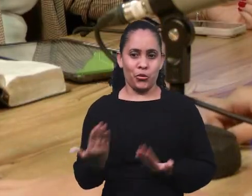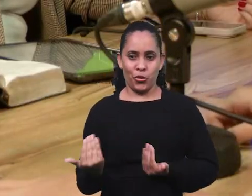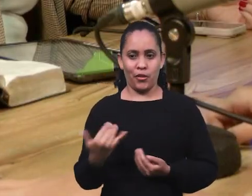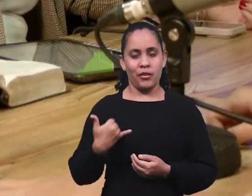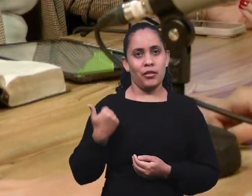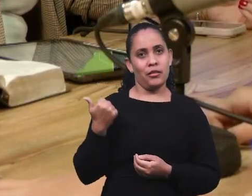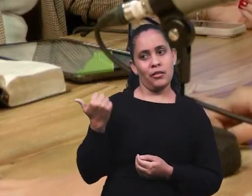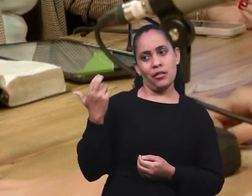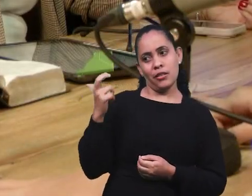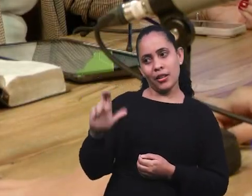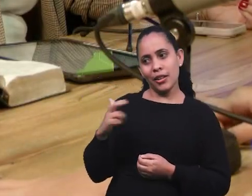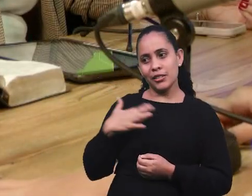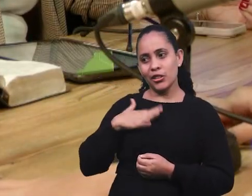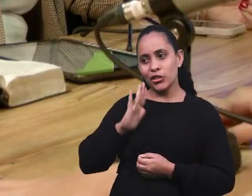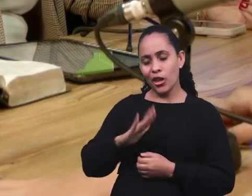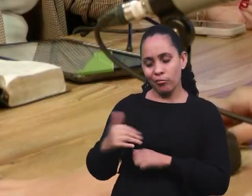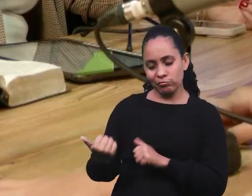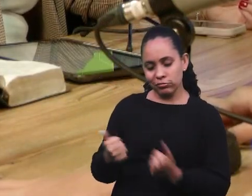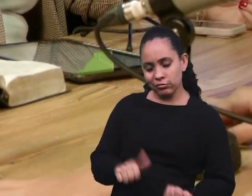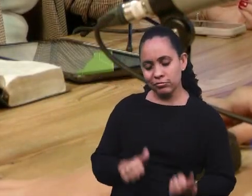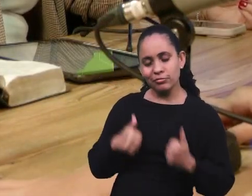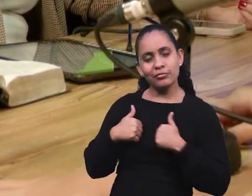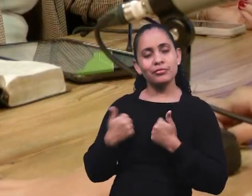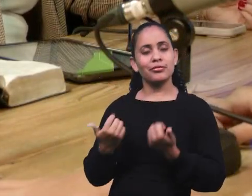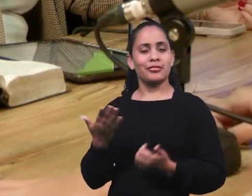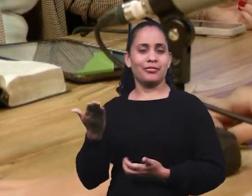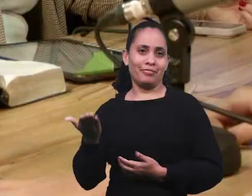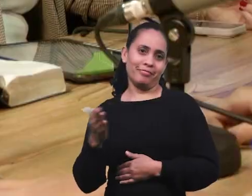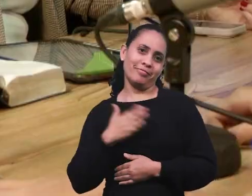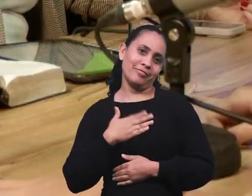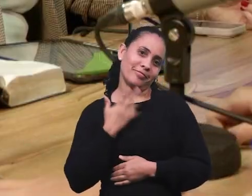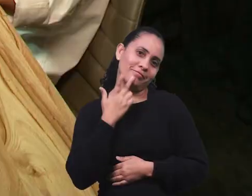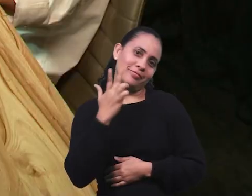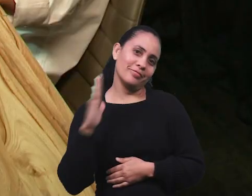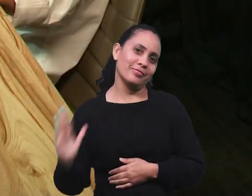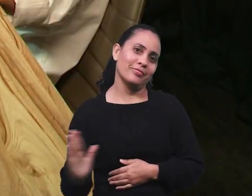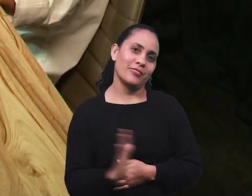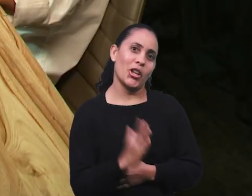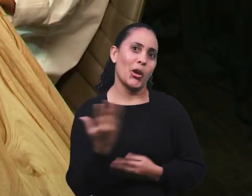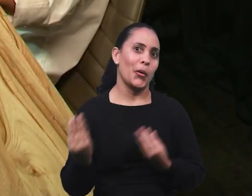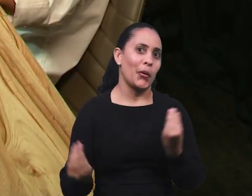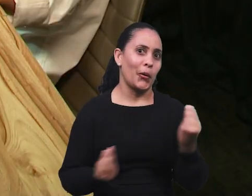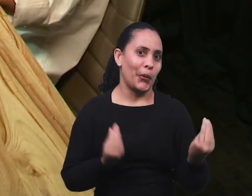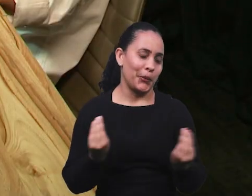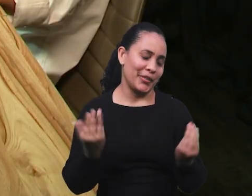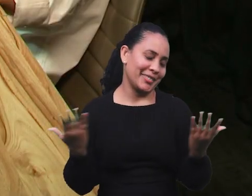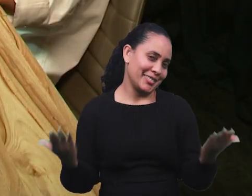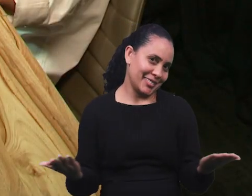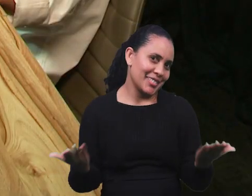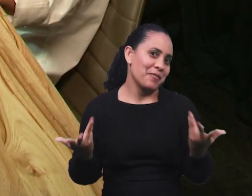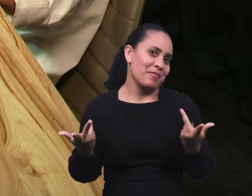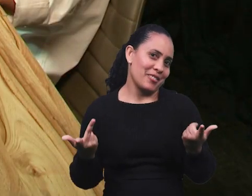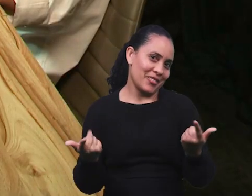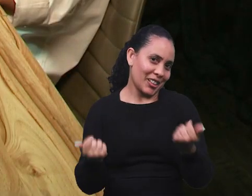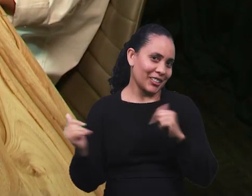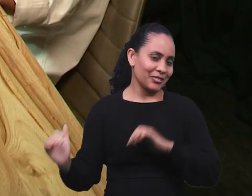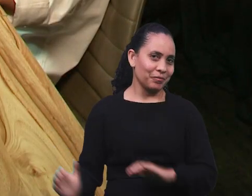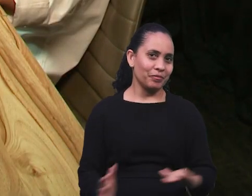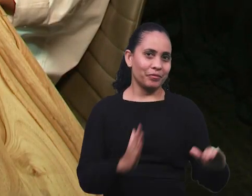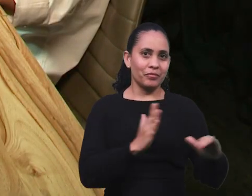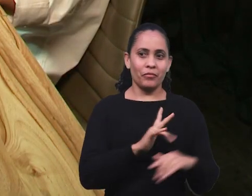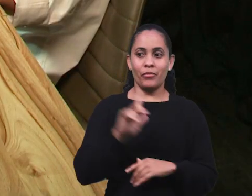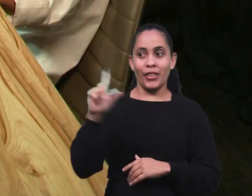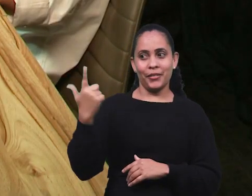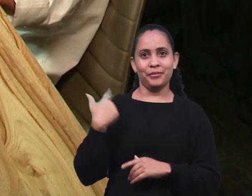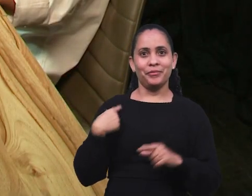15 anos, batizado já. E você falando. Como bênção. edifica. A irmã, né? Como Sim. edifica. A irmã que veio depois.